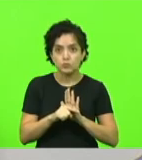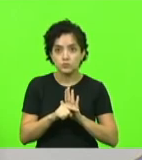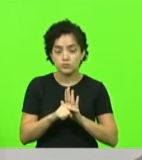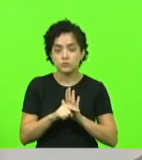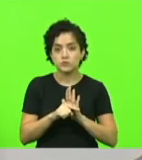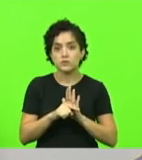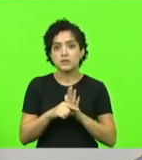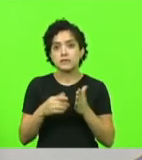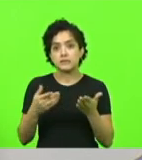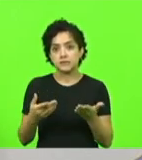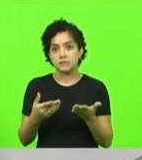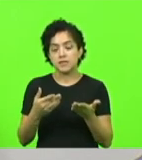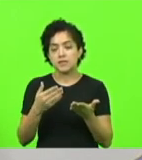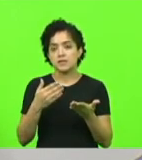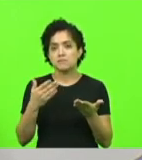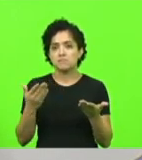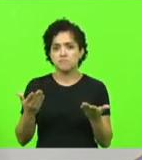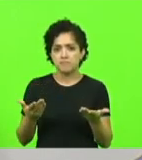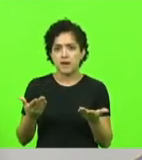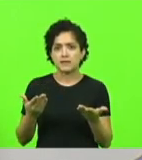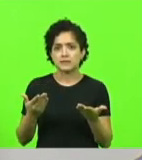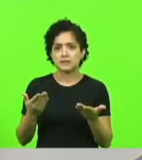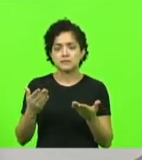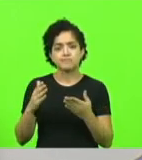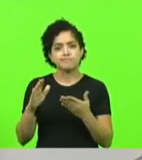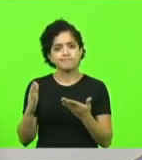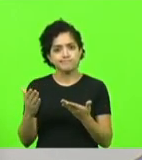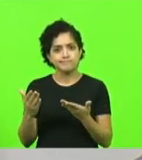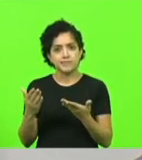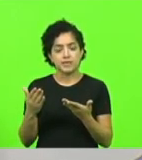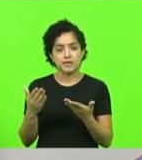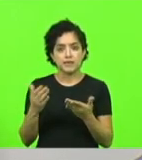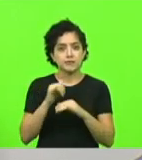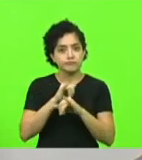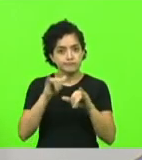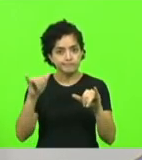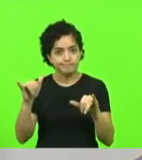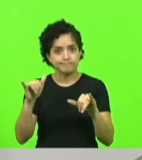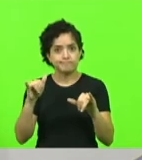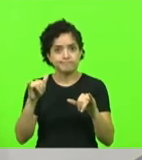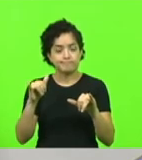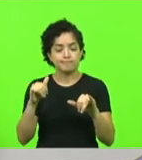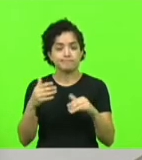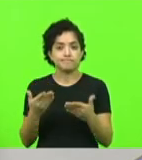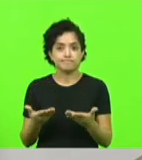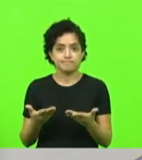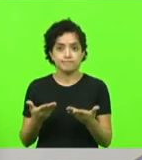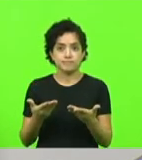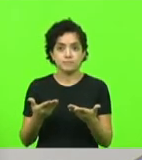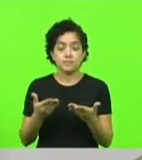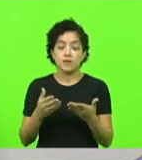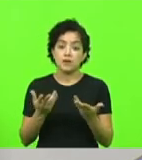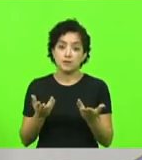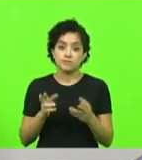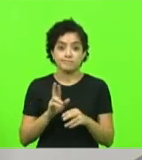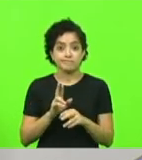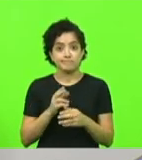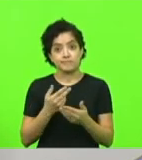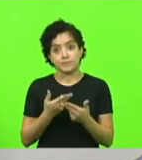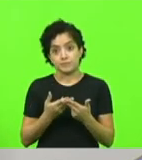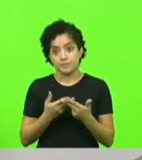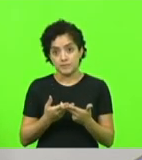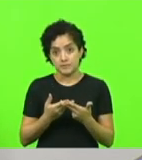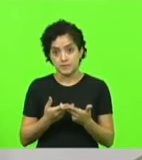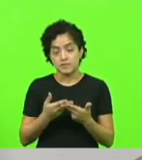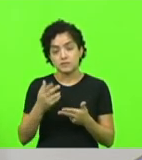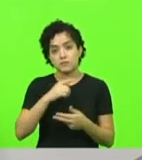abordados. Deputada, mas será que vem essa carreira? Bom, eu tenho que acreditar que vem, porque o governador falou que vem,